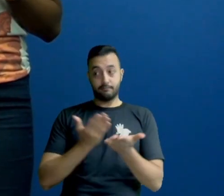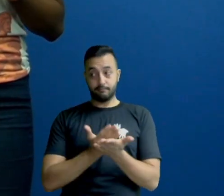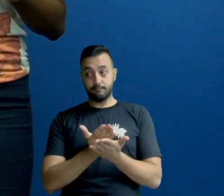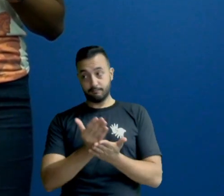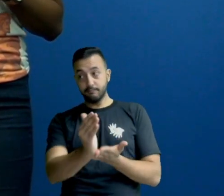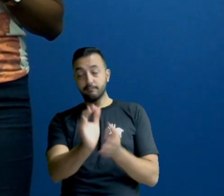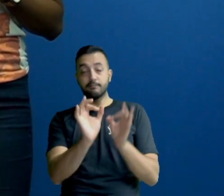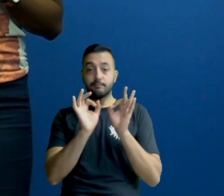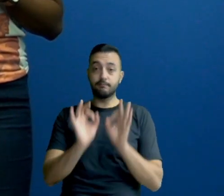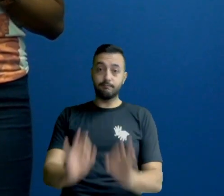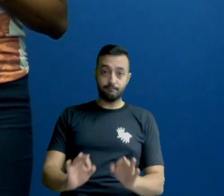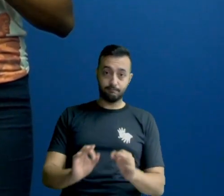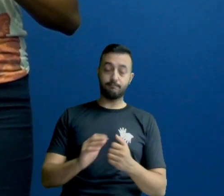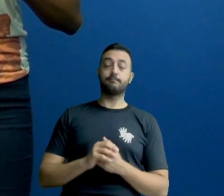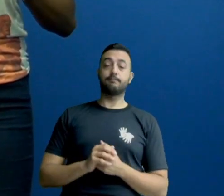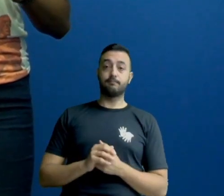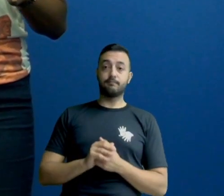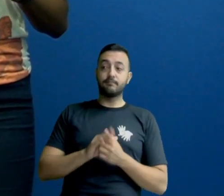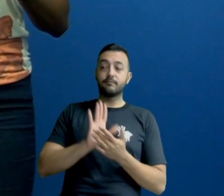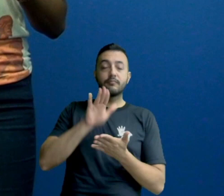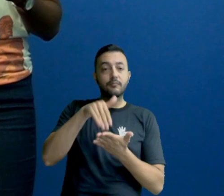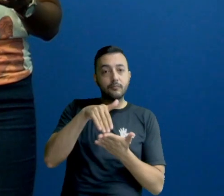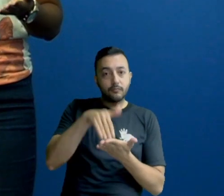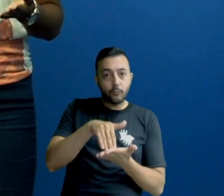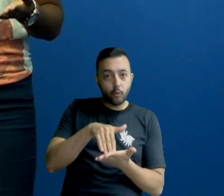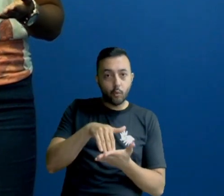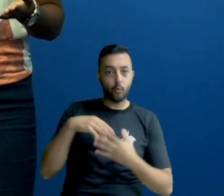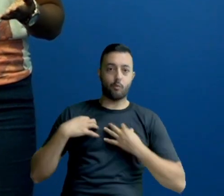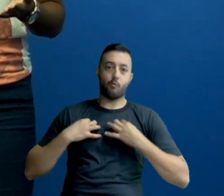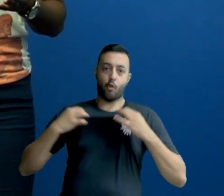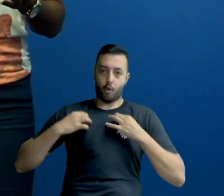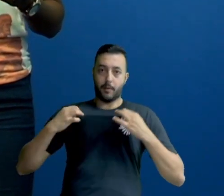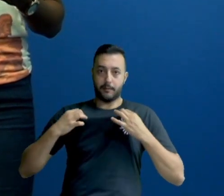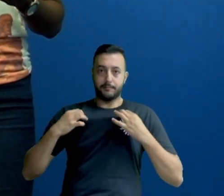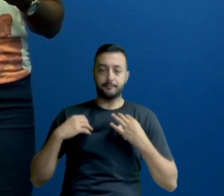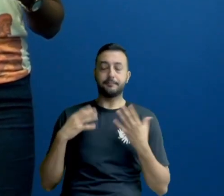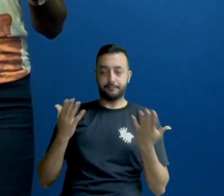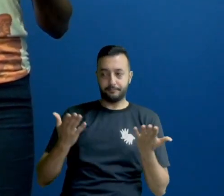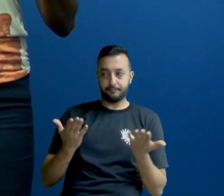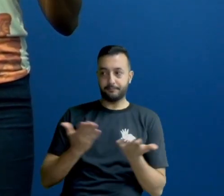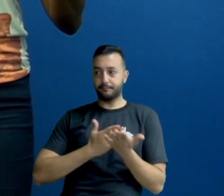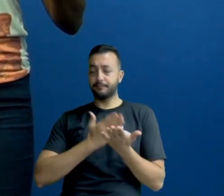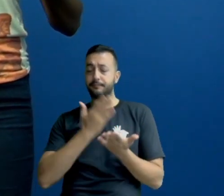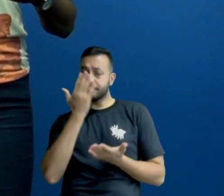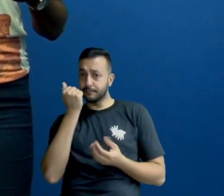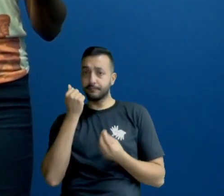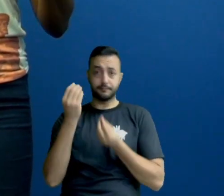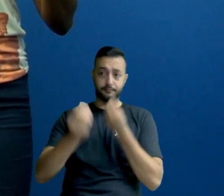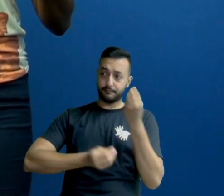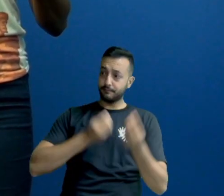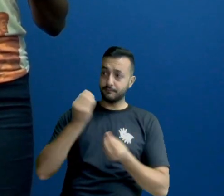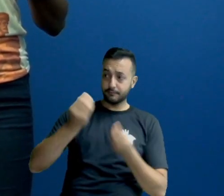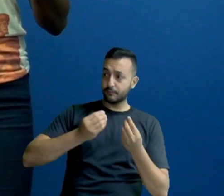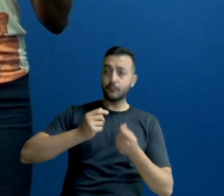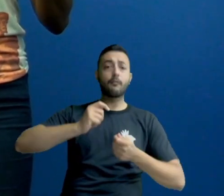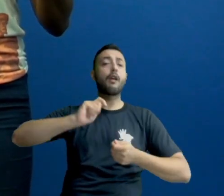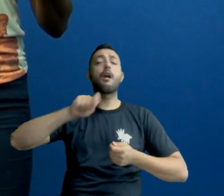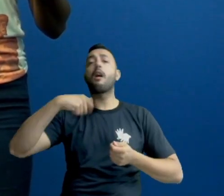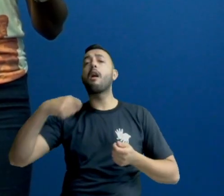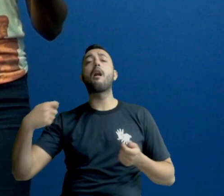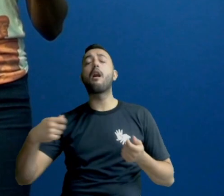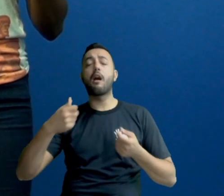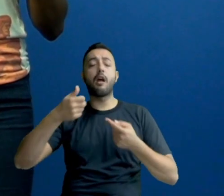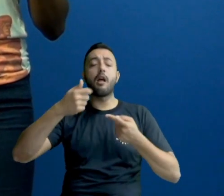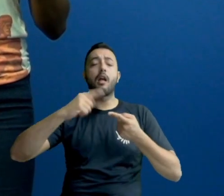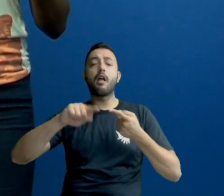começar exatamente por aí. Por último será a parte de vestimento. Então vamos saber como é que a gente descreve pessoas,